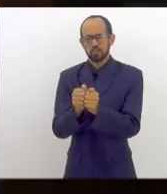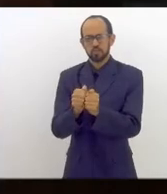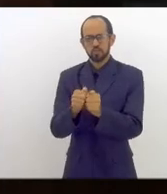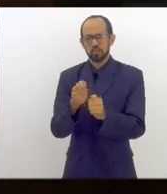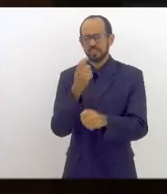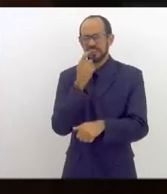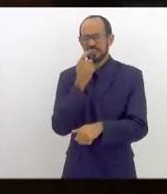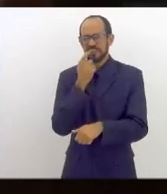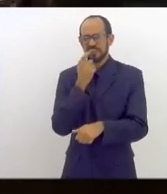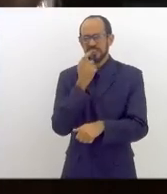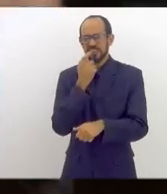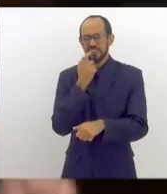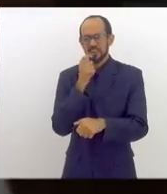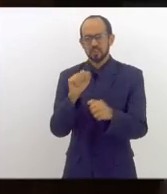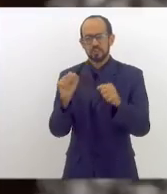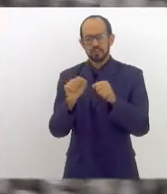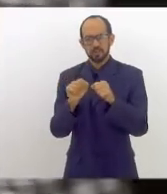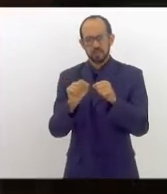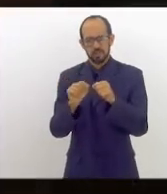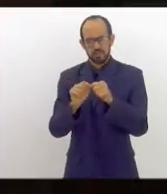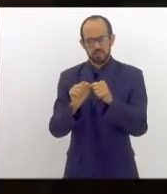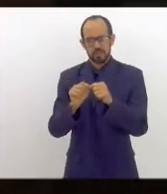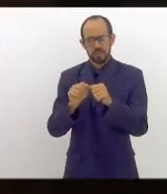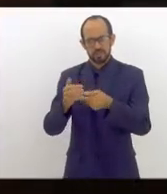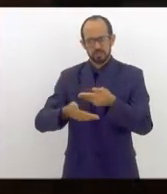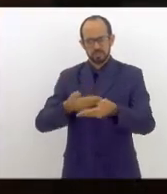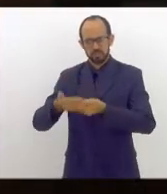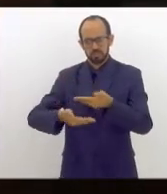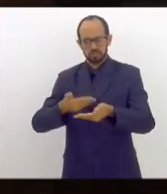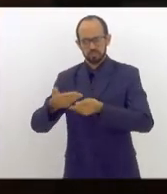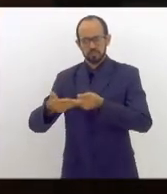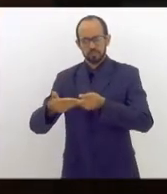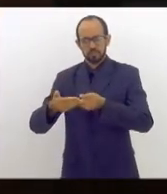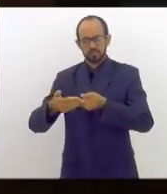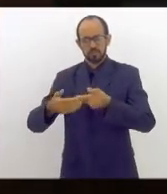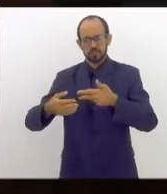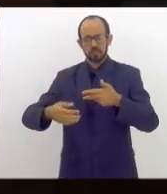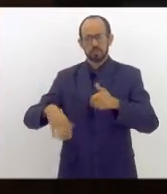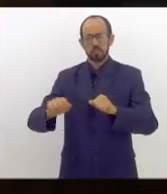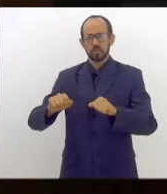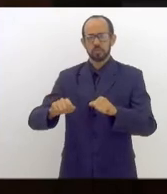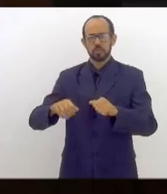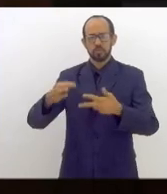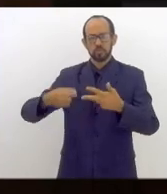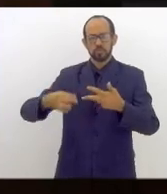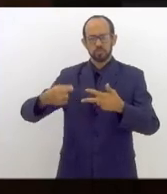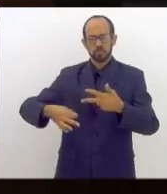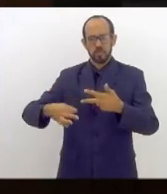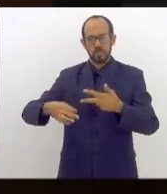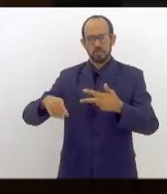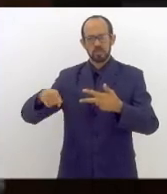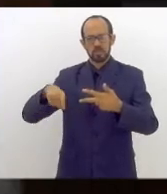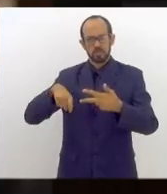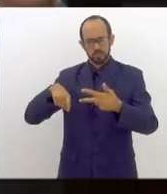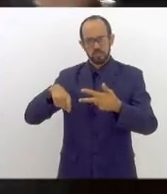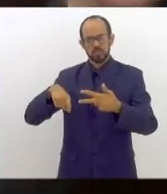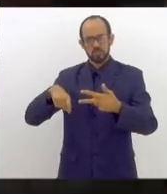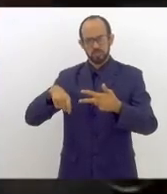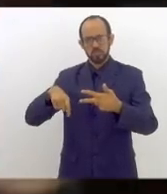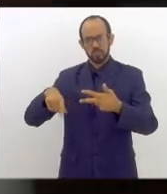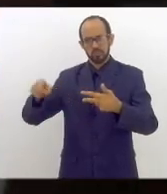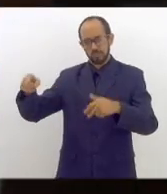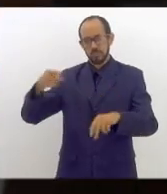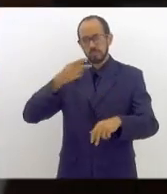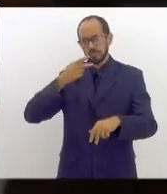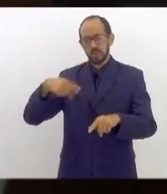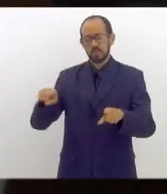entre o judiciário entre legislativo entre o Executivo sempre buscando esse bem maior vossa excelência